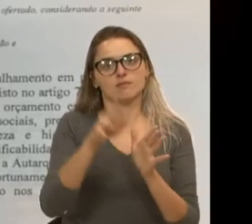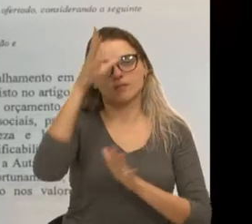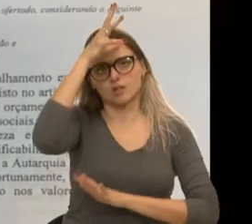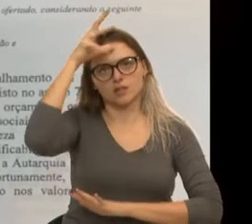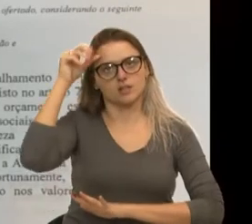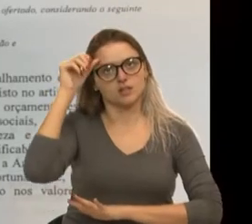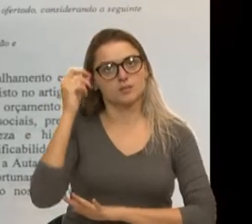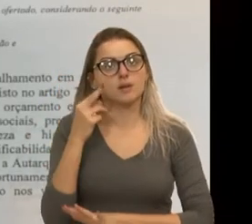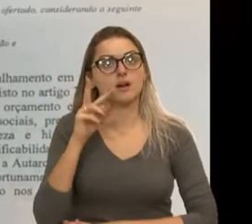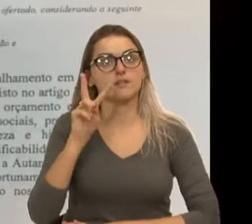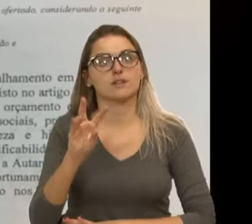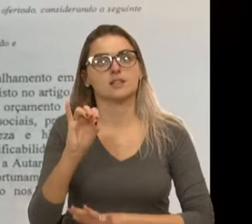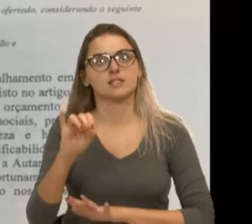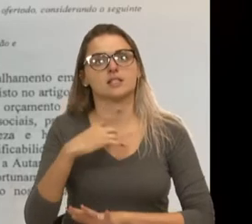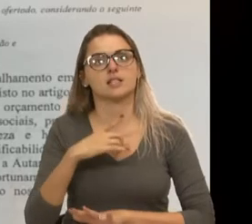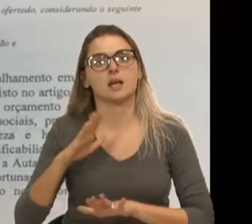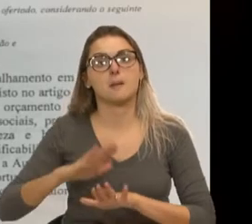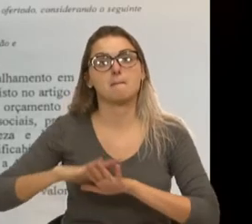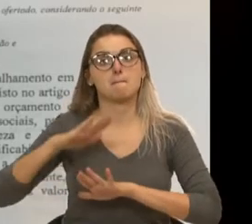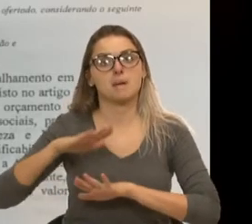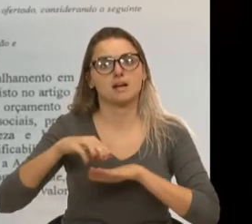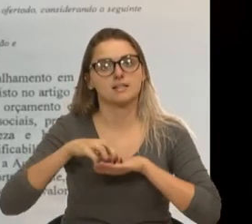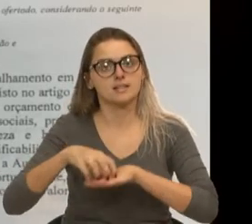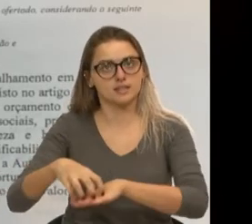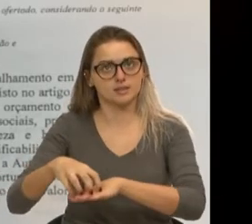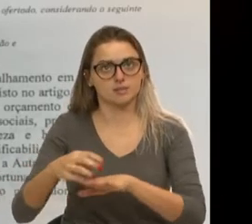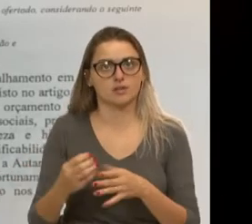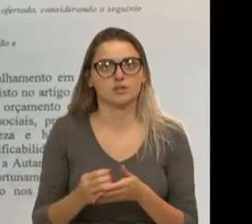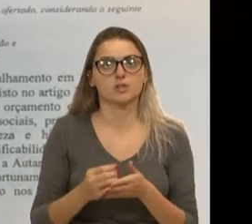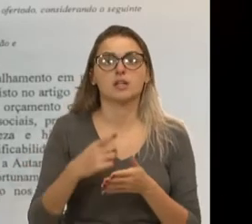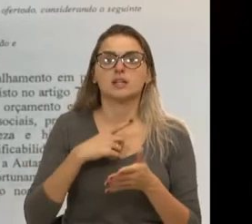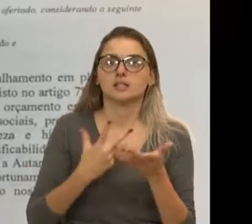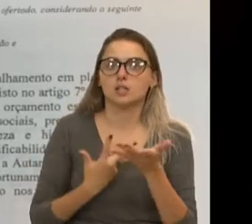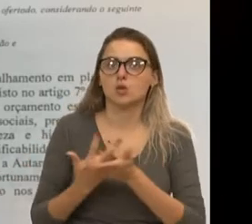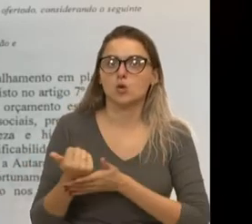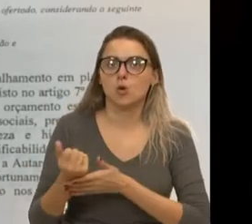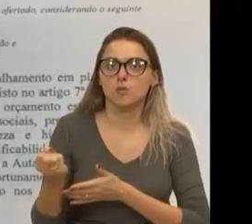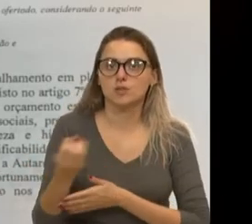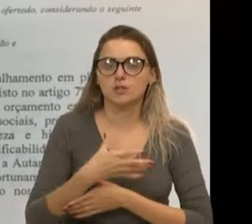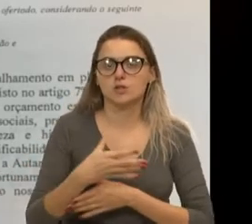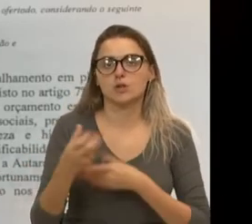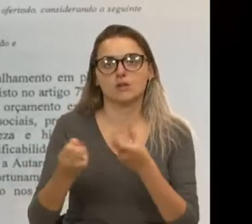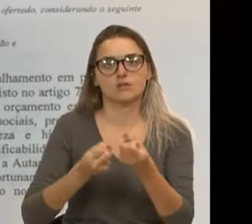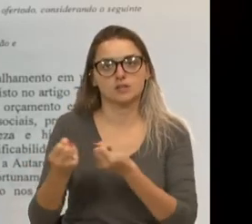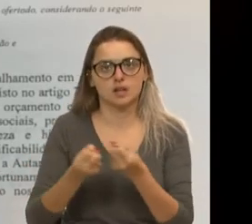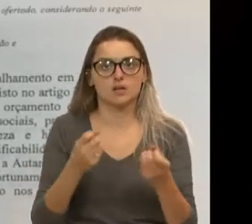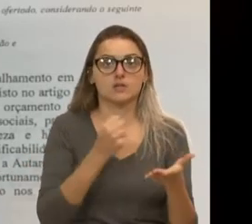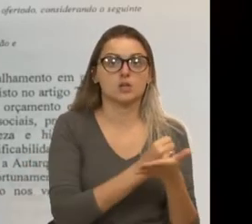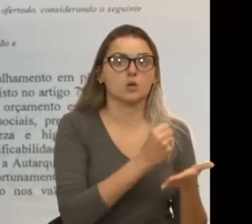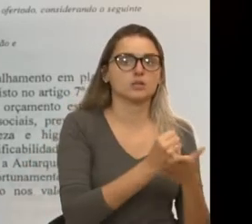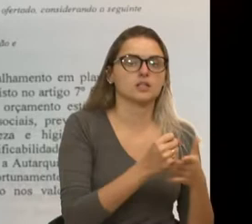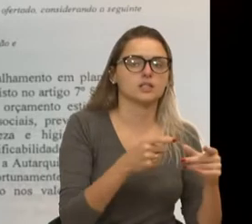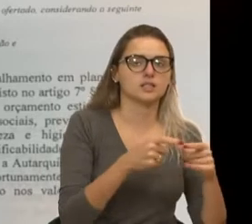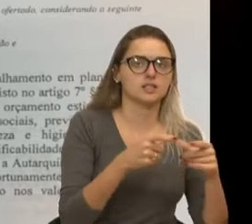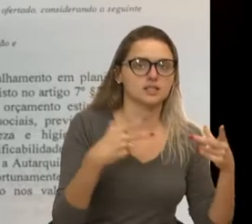relação à possibilidade de ampliação do setor de transportes, com a aquisição de novos veículos e contratação de motoristas, se for o caso. No